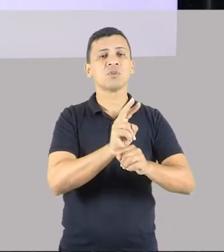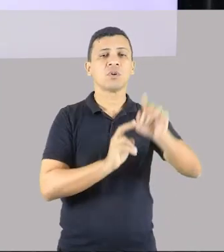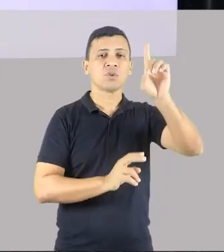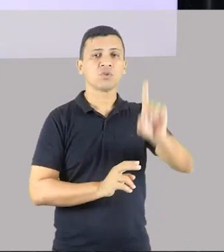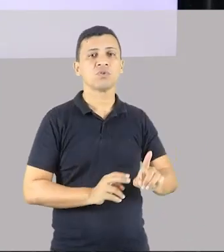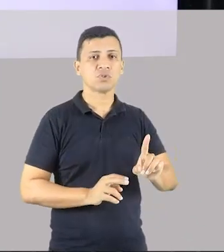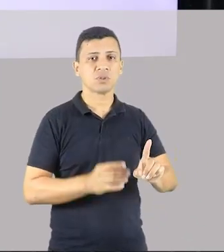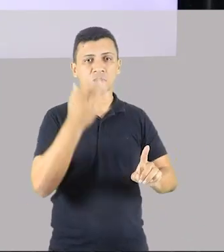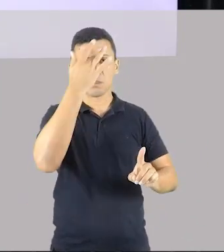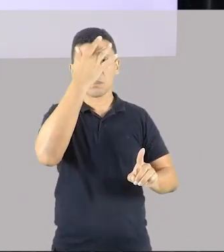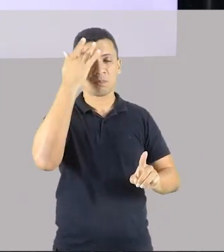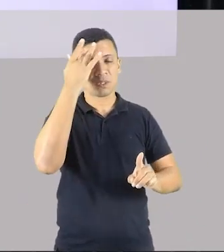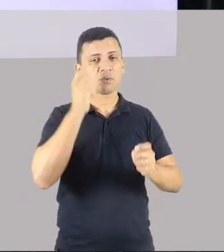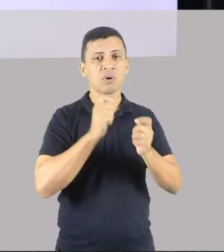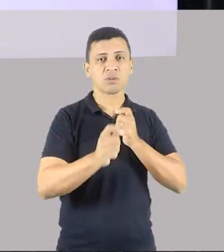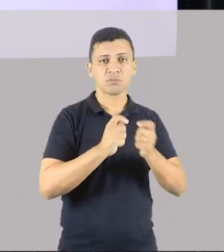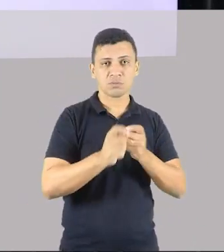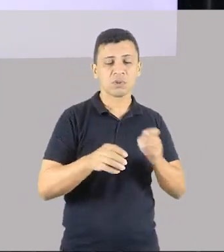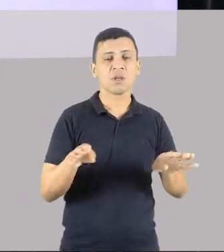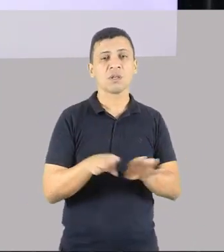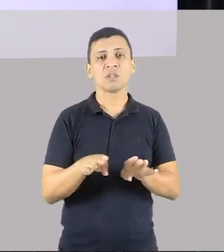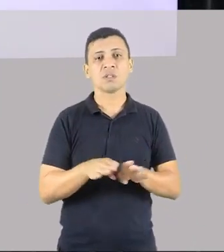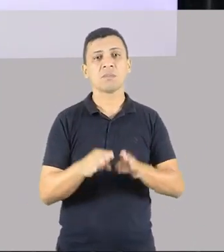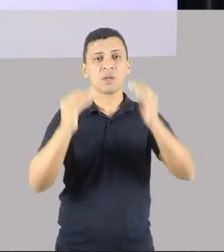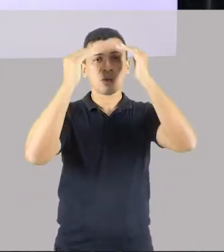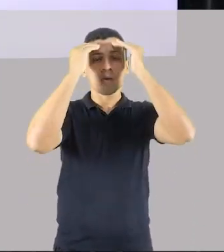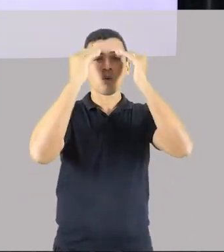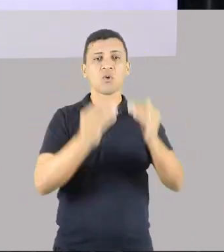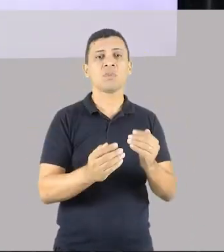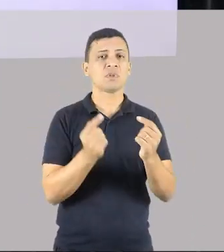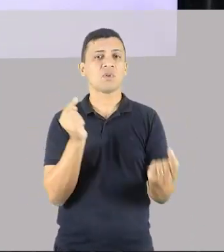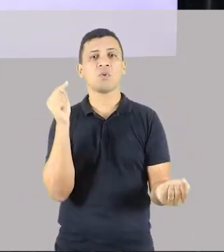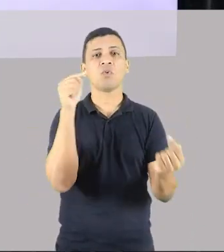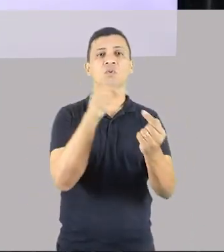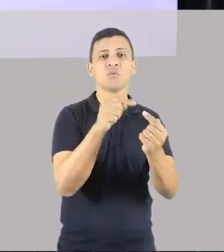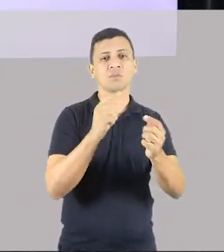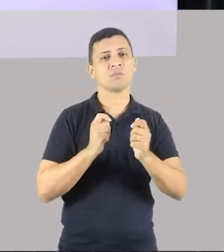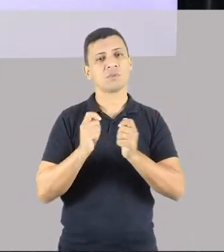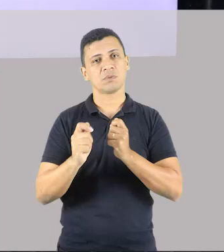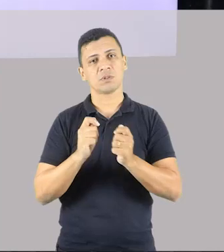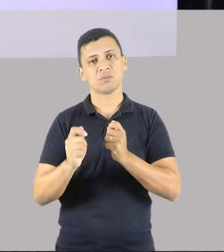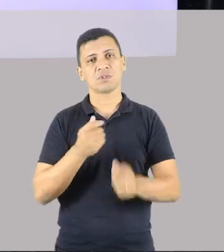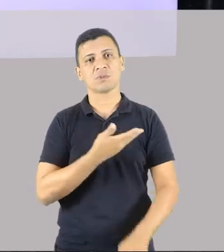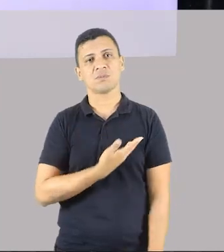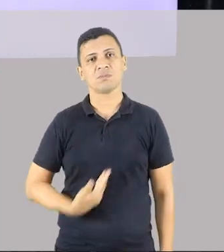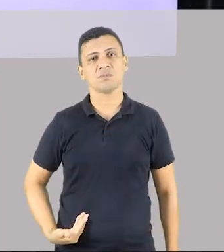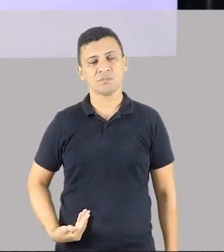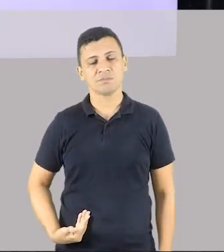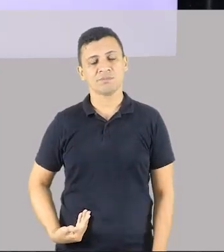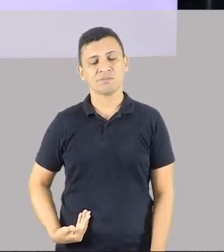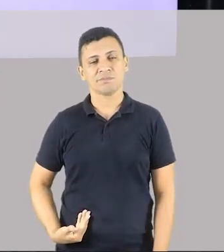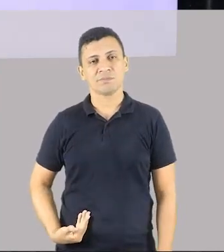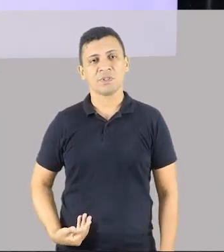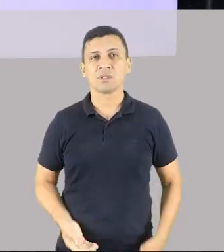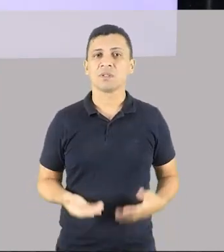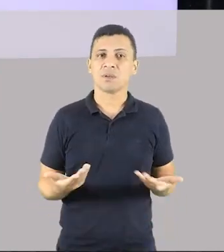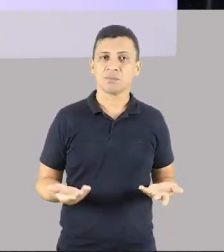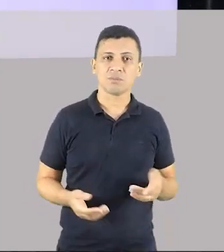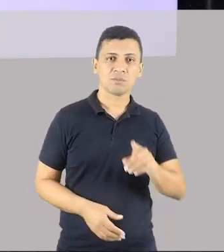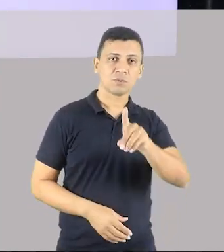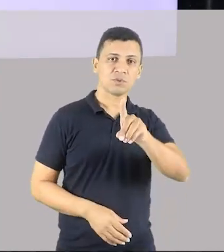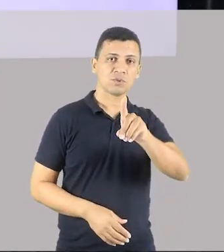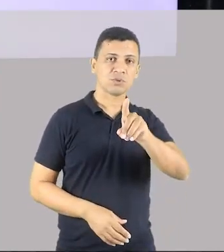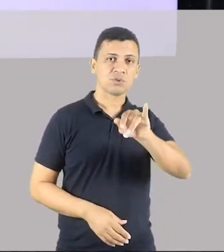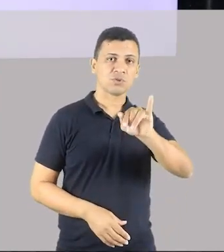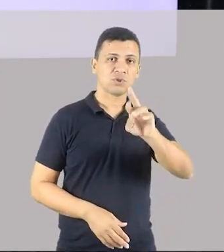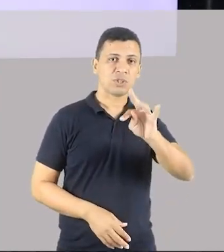dos administrados e o melhor cumprimento dos fins da administração. A gente tem aqui que tanto a administração